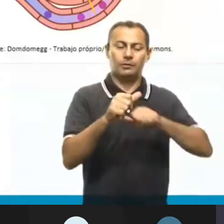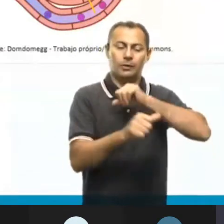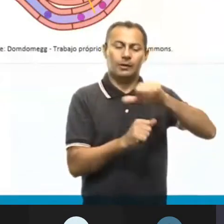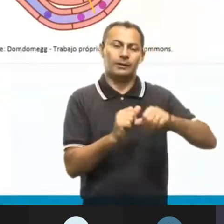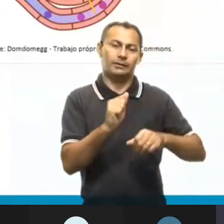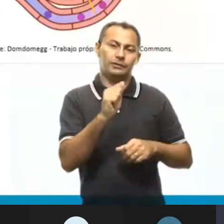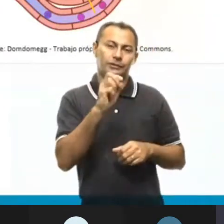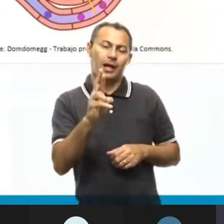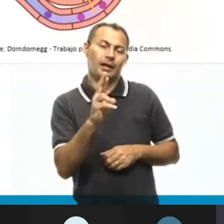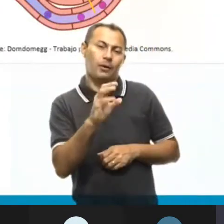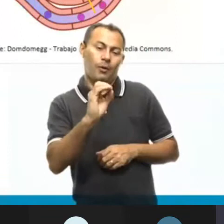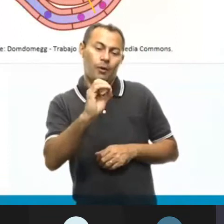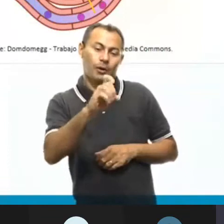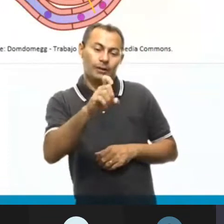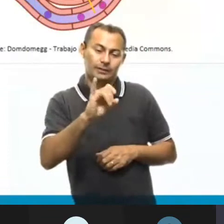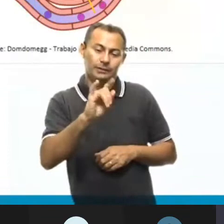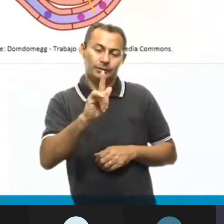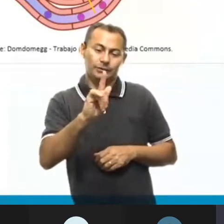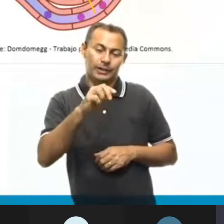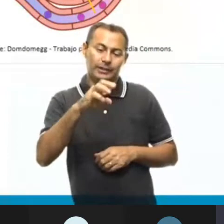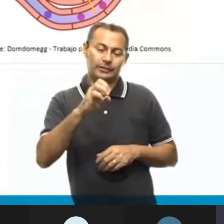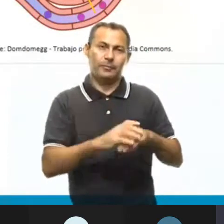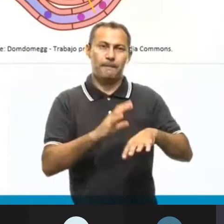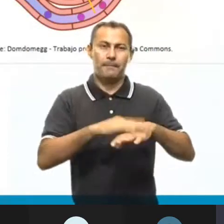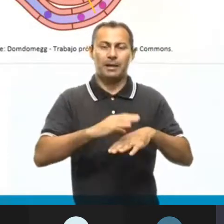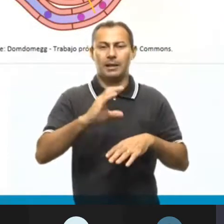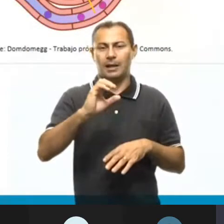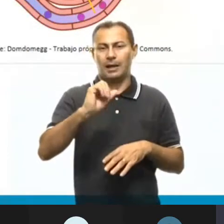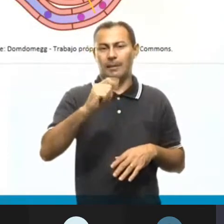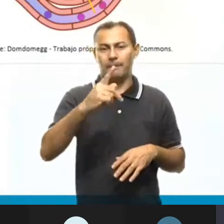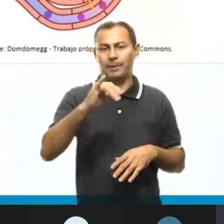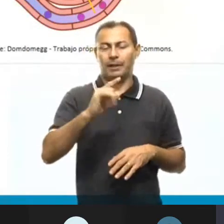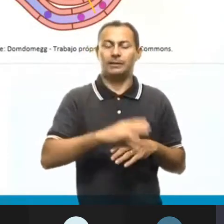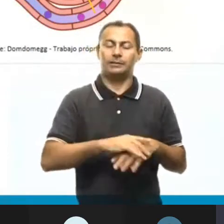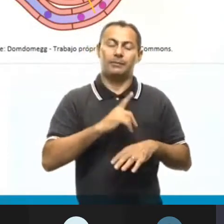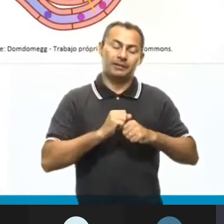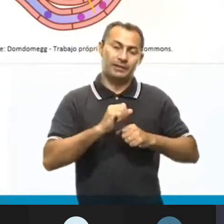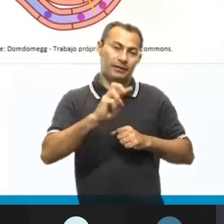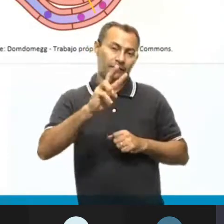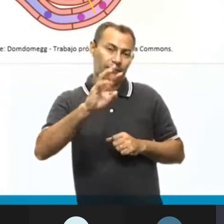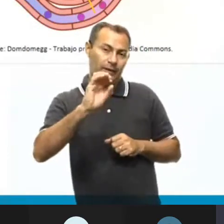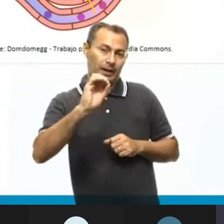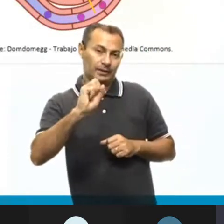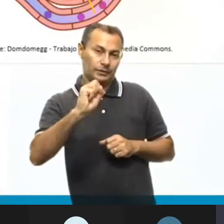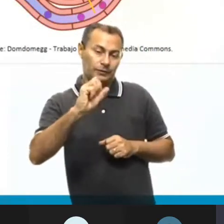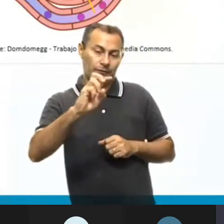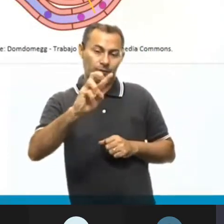gasosa. Então, quanto mais capilar tiver ali, quanto mais vasos eu tiver ali,